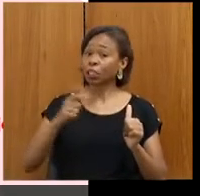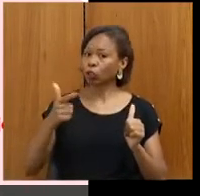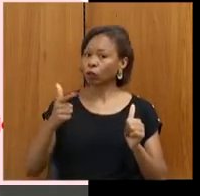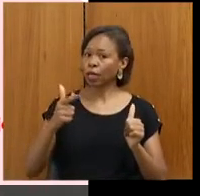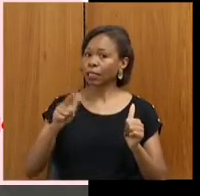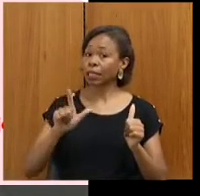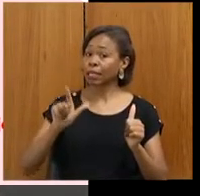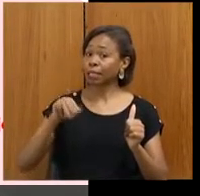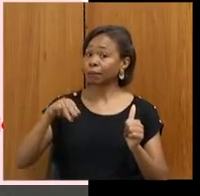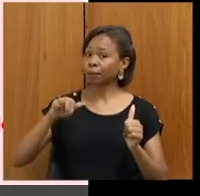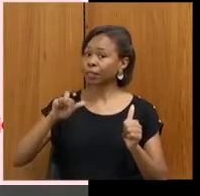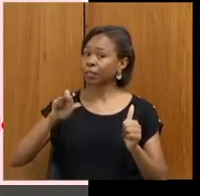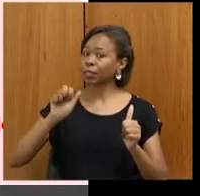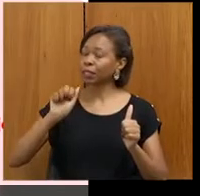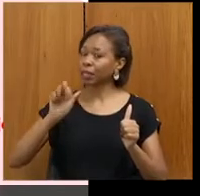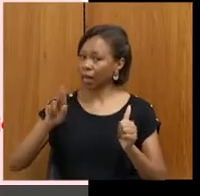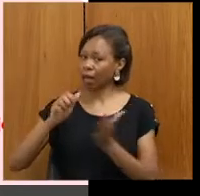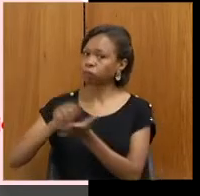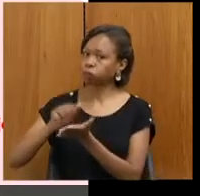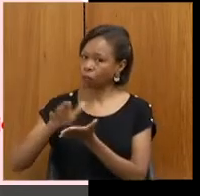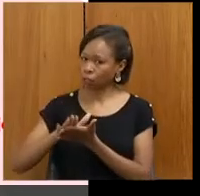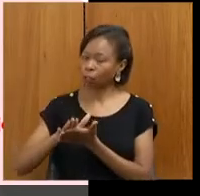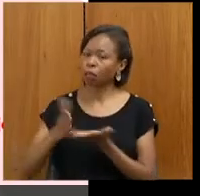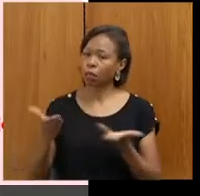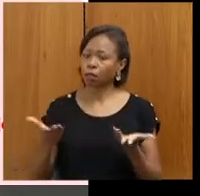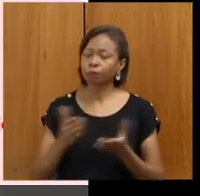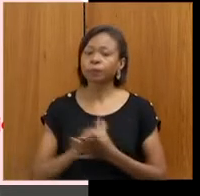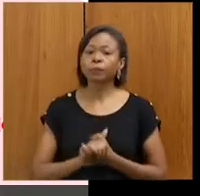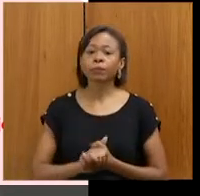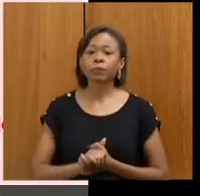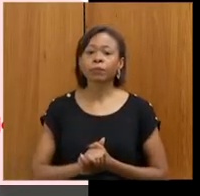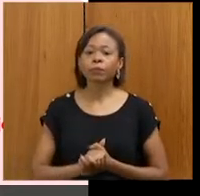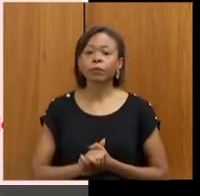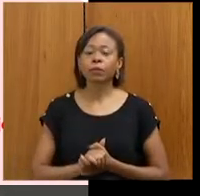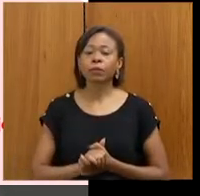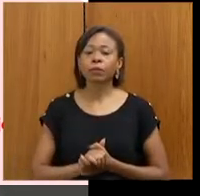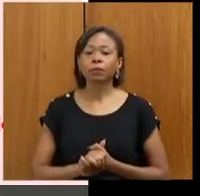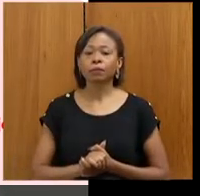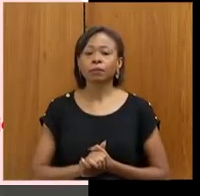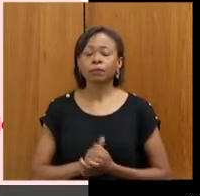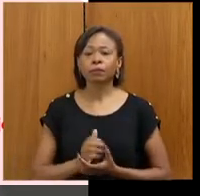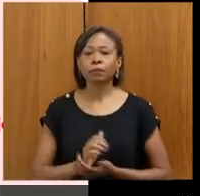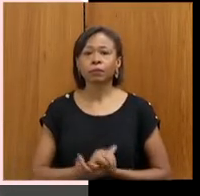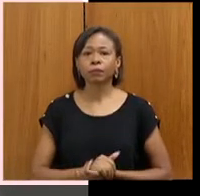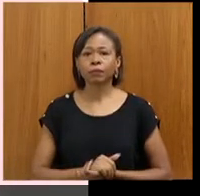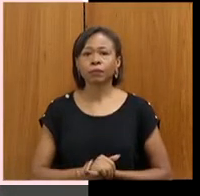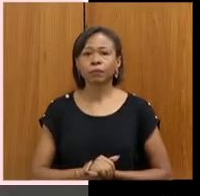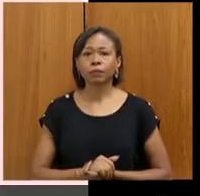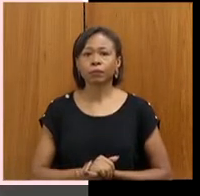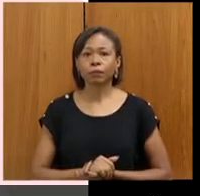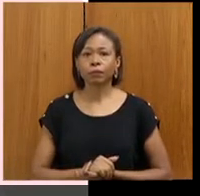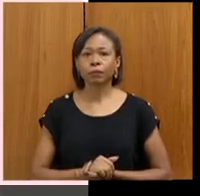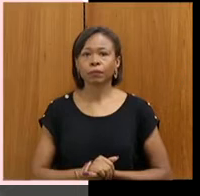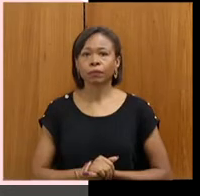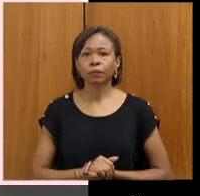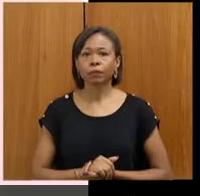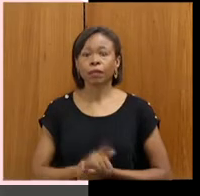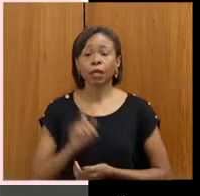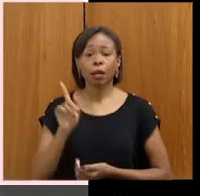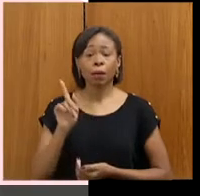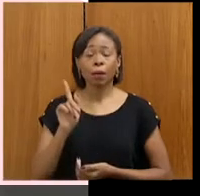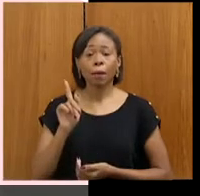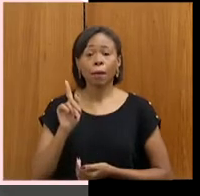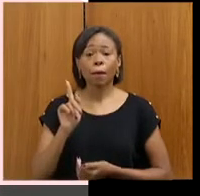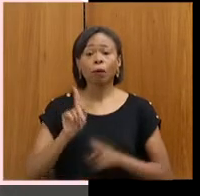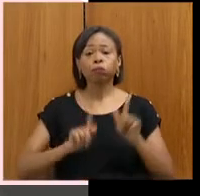uma vez reforçando que o estado quando tá iluminar Ele é tratado como inadimplente próximo por favor E aí a